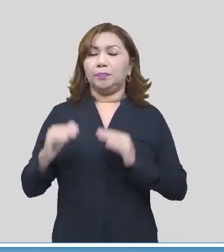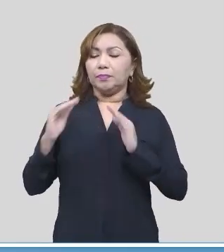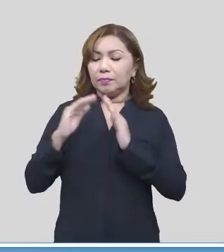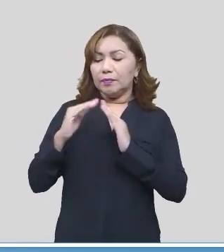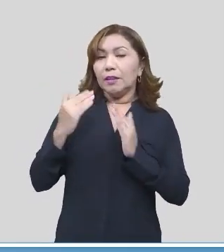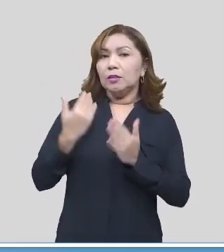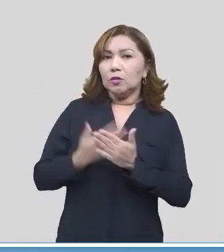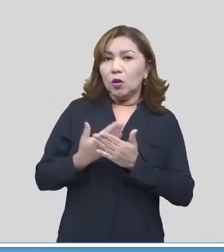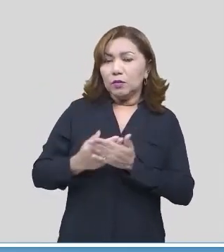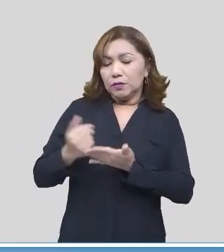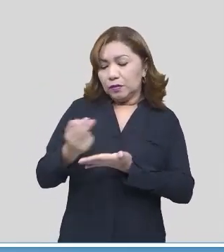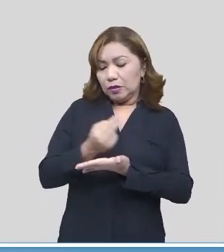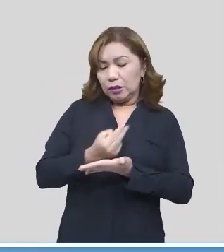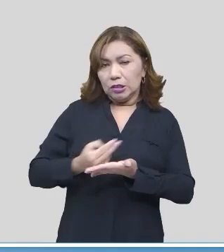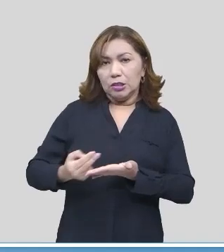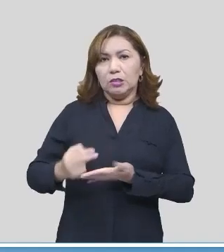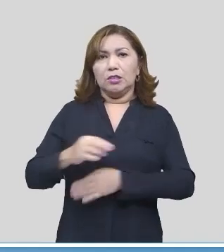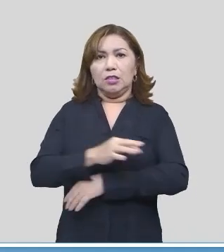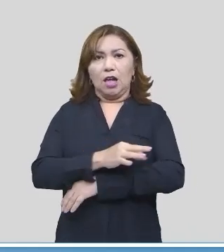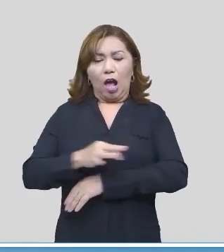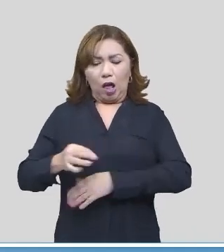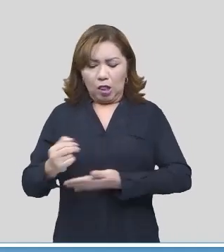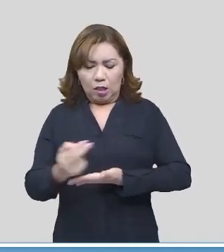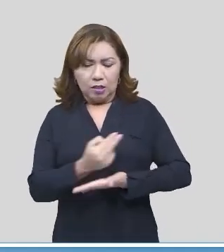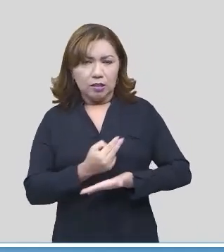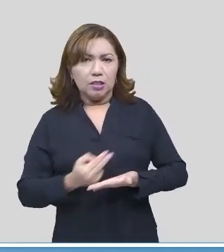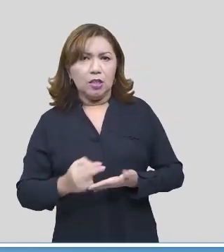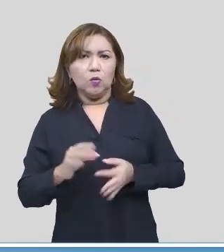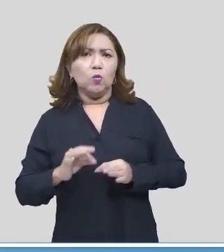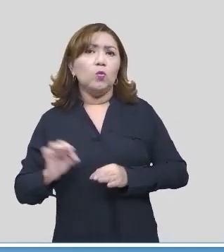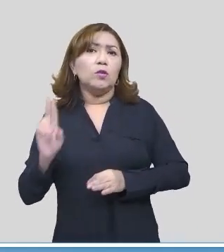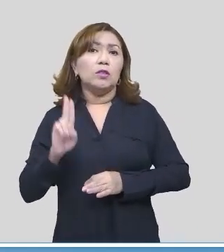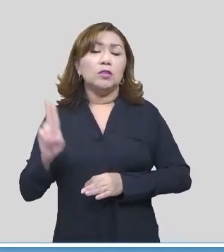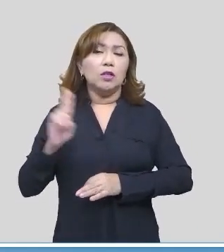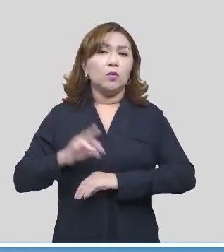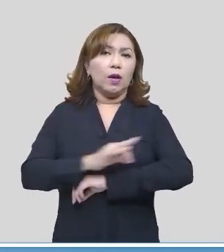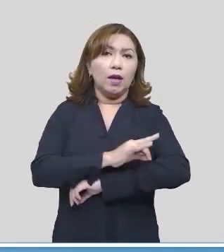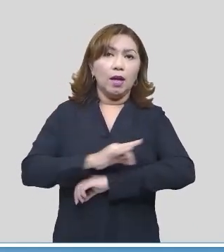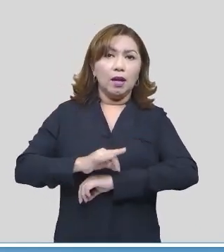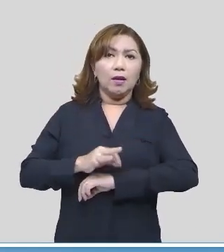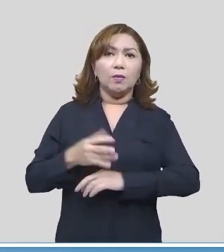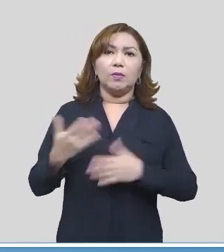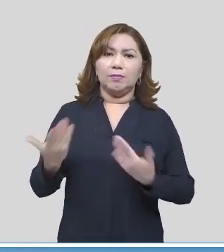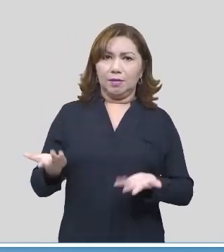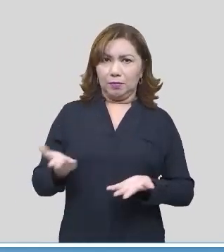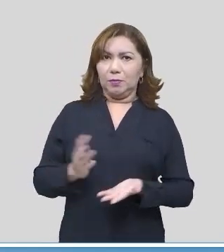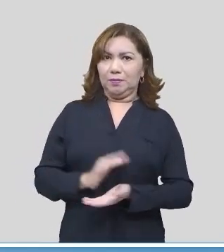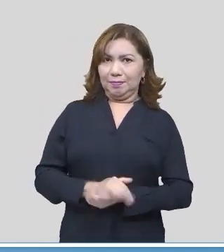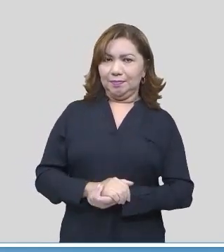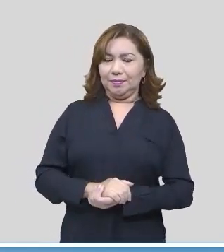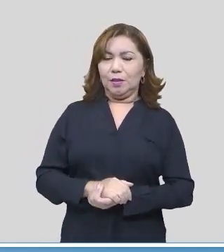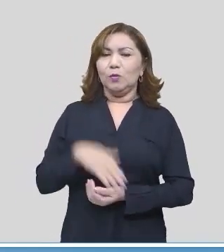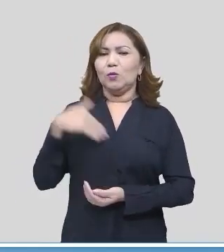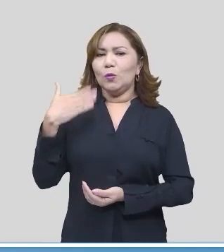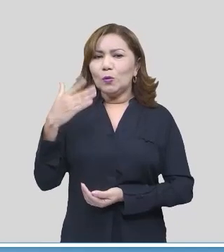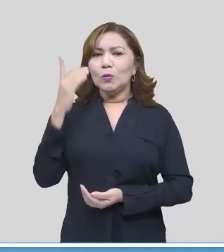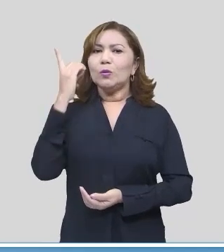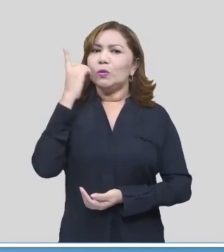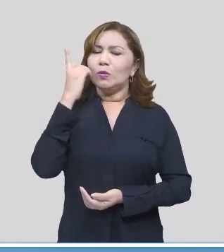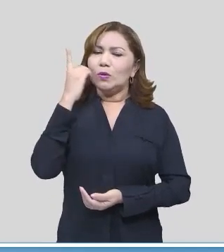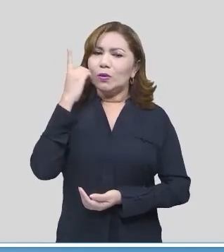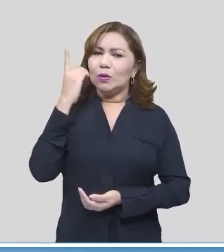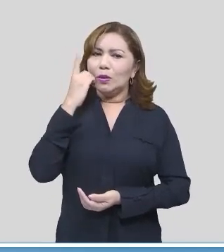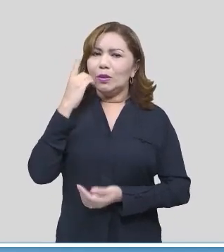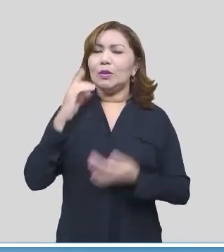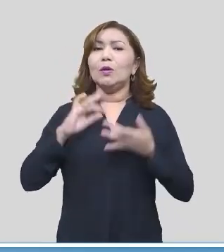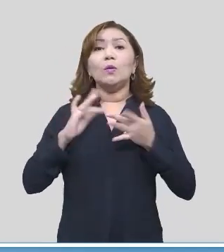e coloca de acordo com os centímetros, usando a régua. Então, nós estamos todos os dias em